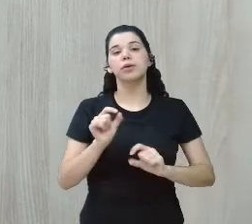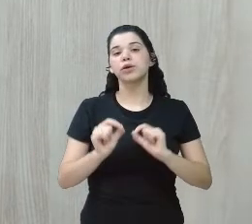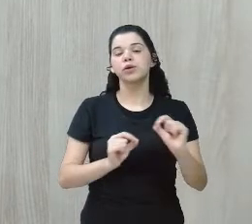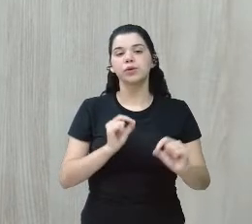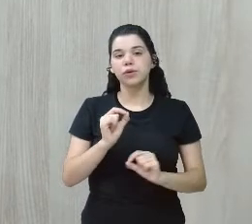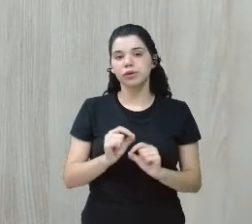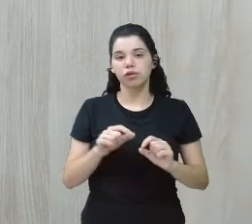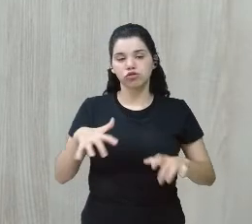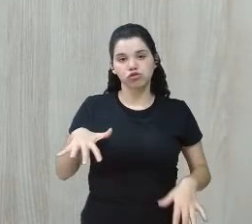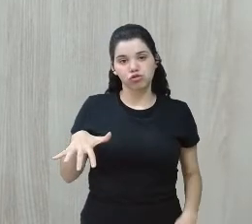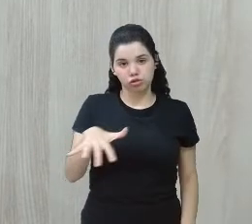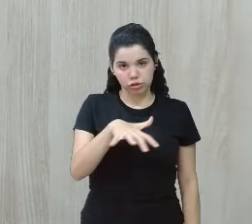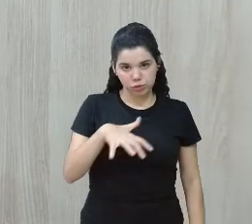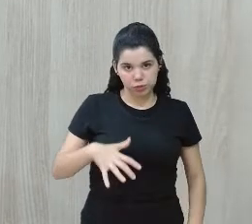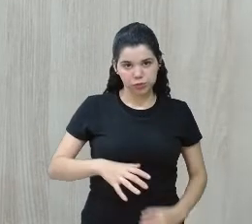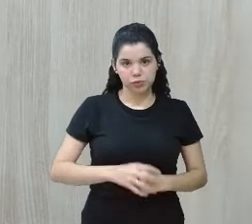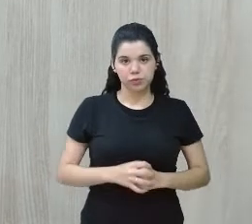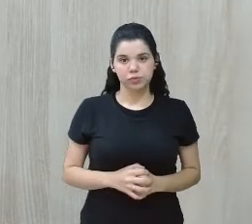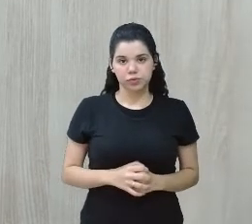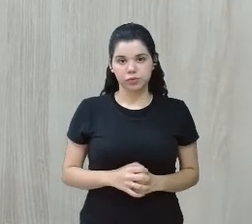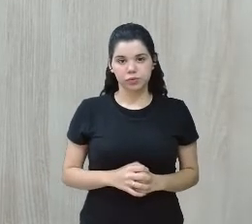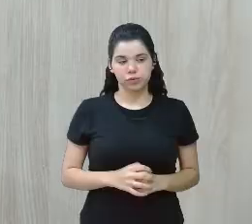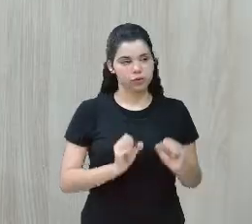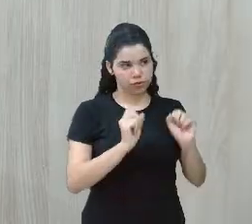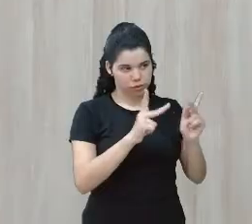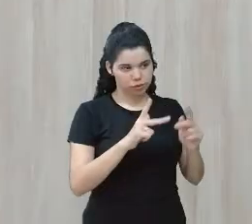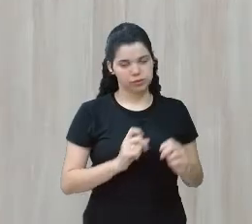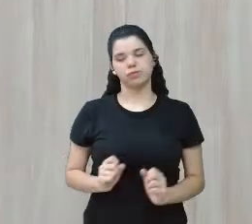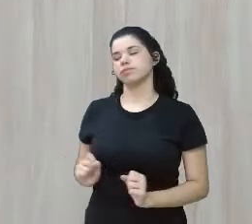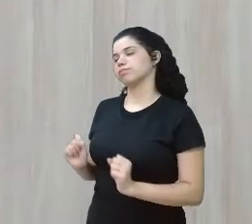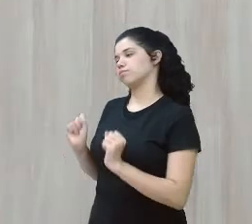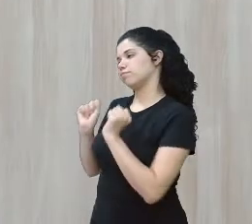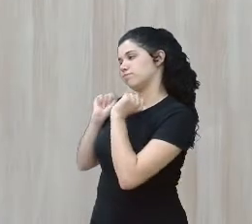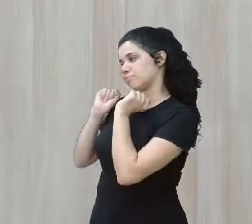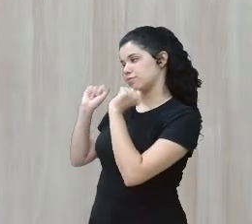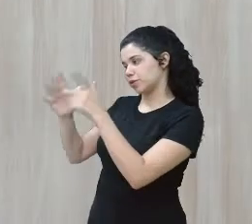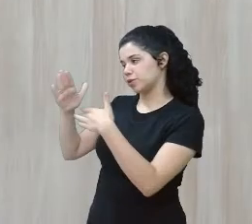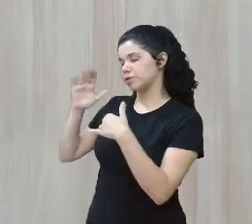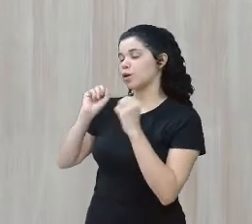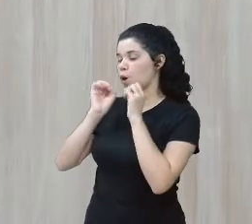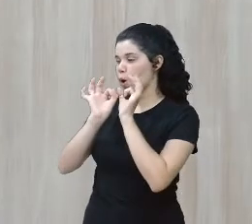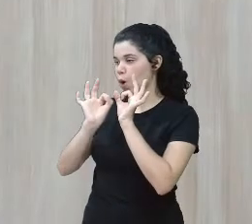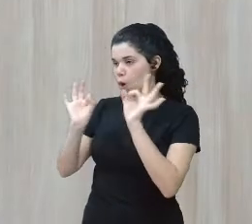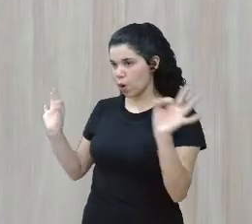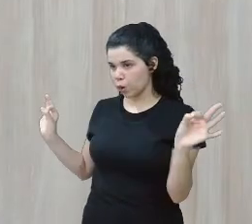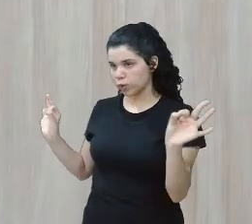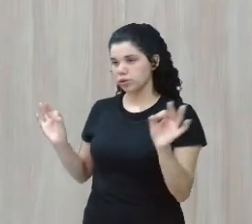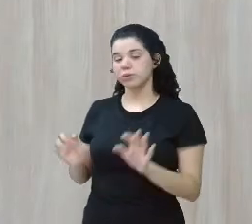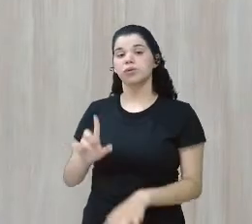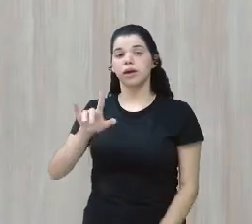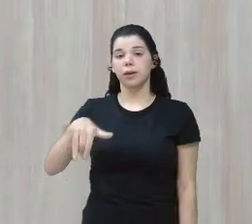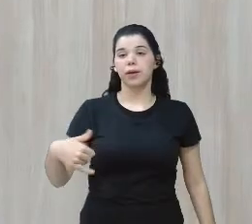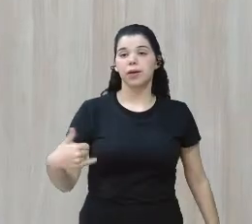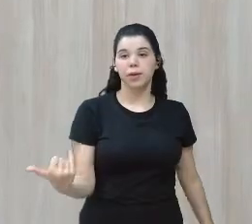aqui também de um modo geral. Ok, Cláudia? Ok, professora, muito bom a sua colocação. Então, é